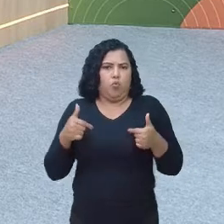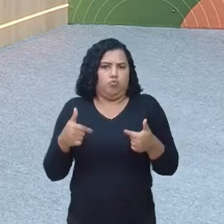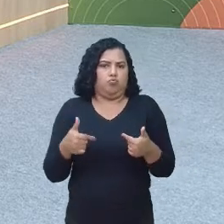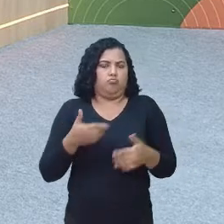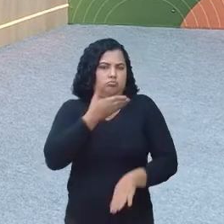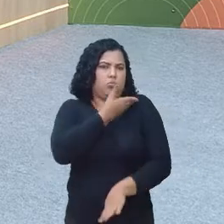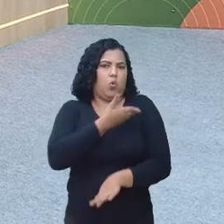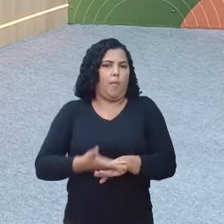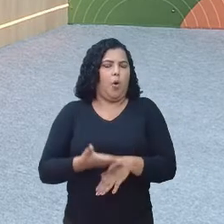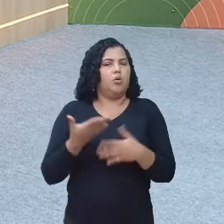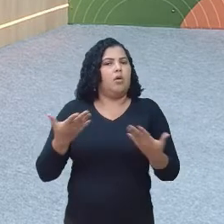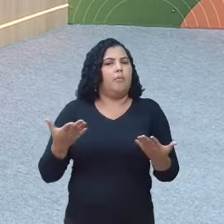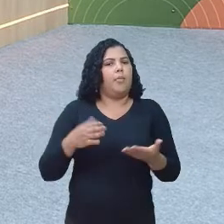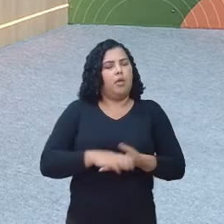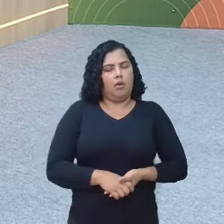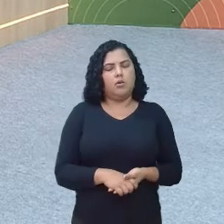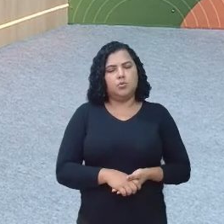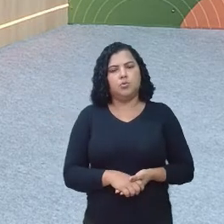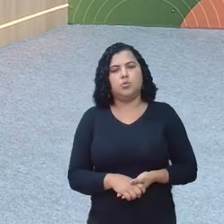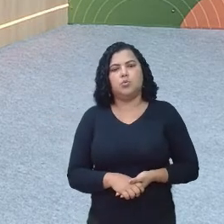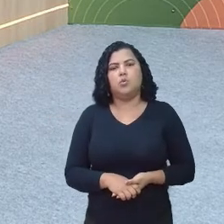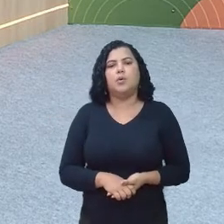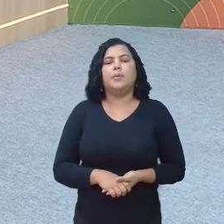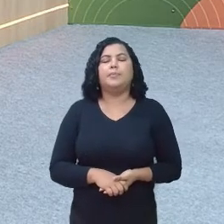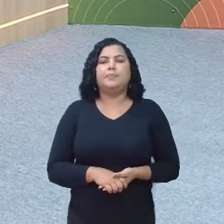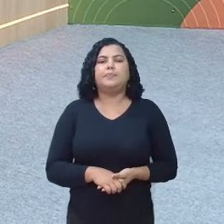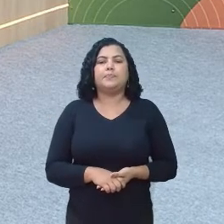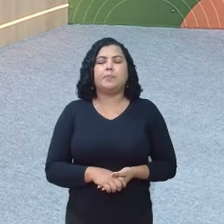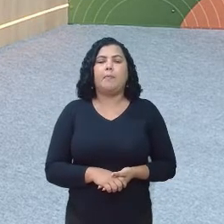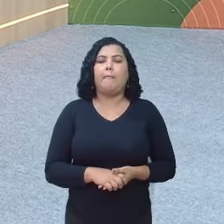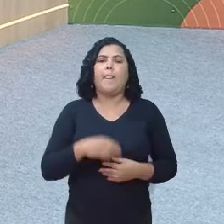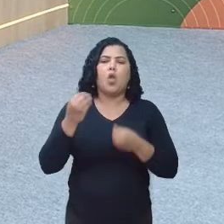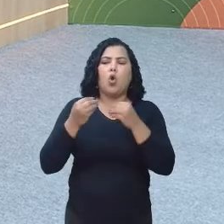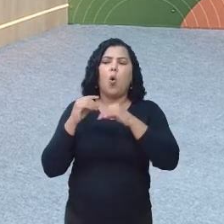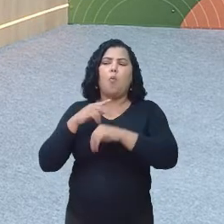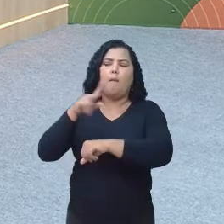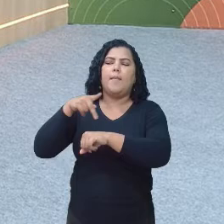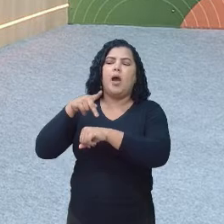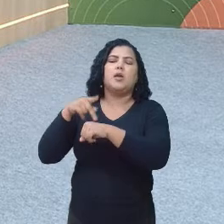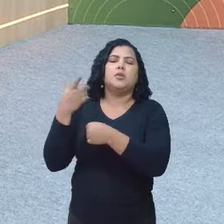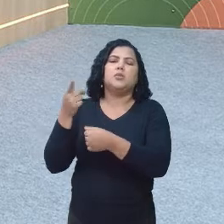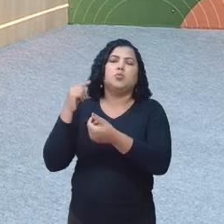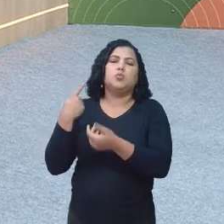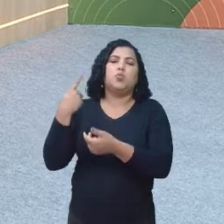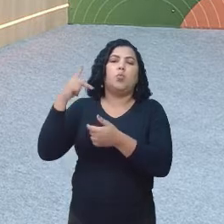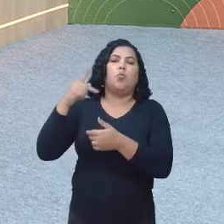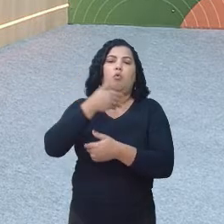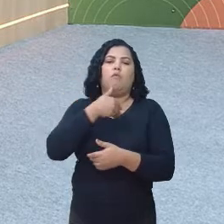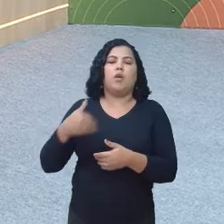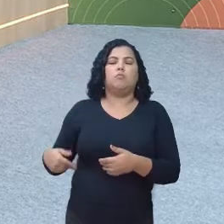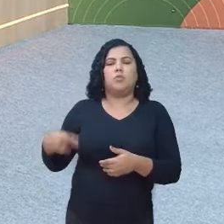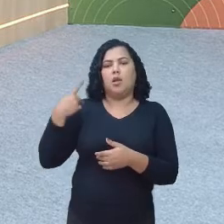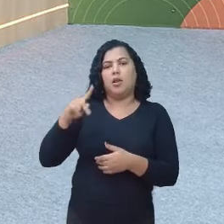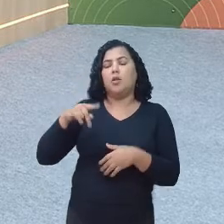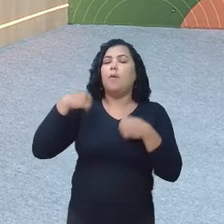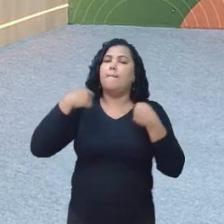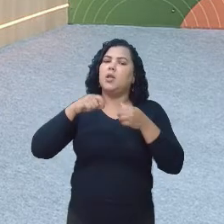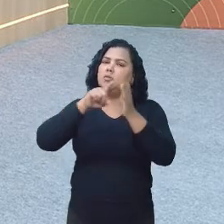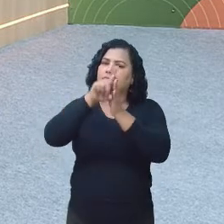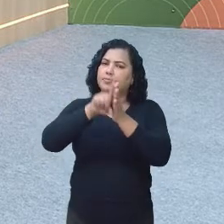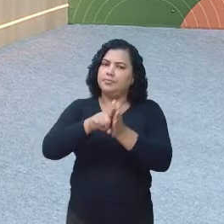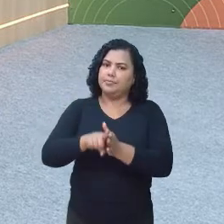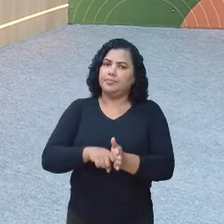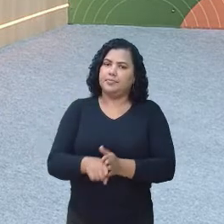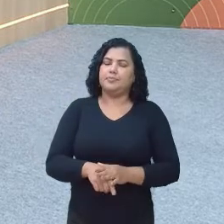como a organização social se dava no seu governo. Então, para isso, eu preciso de embasamento, preciso da pesquisa. E